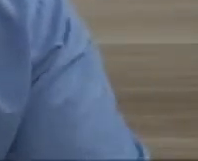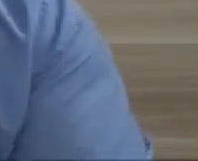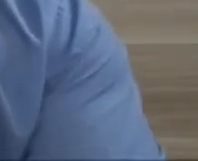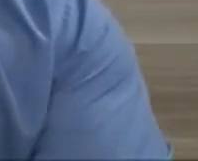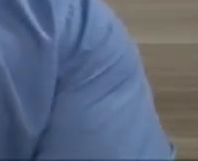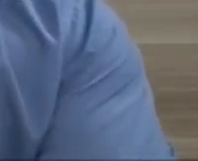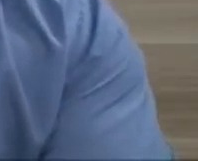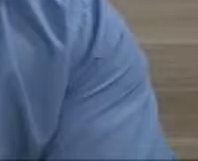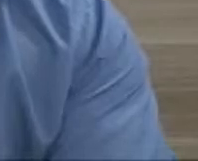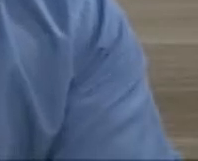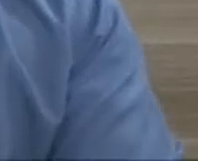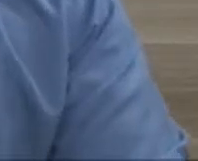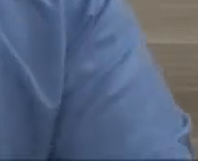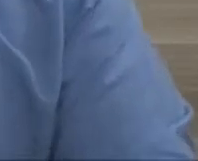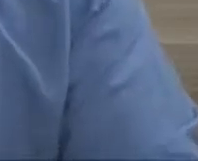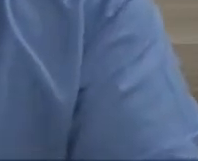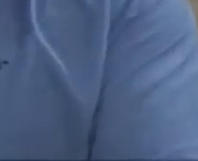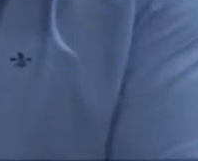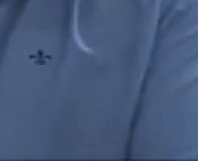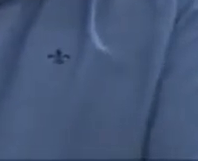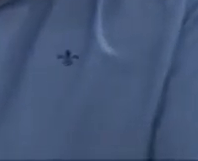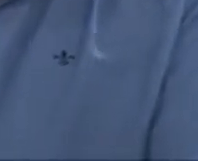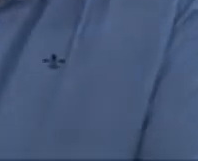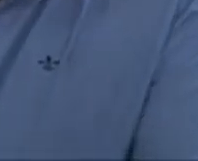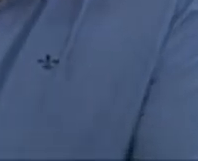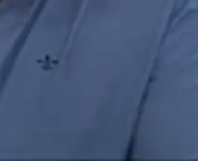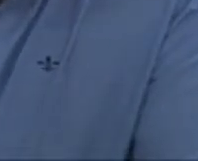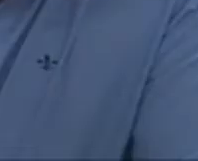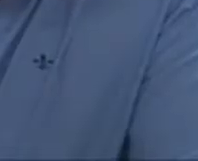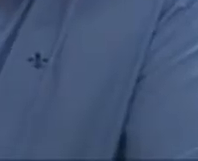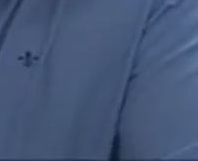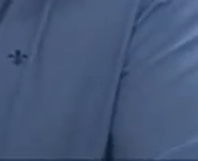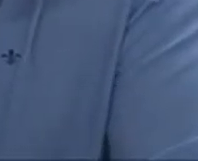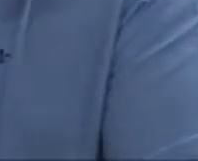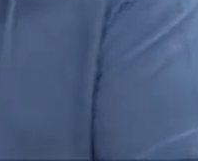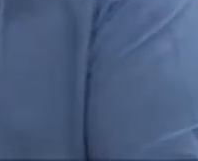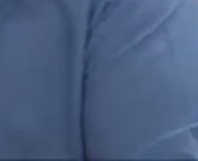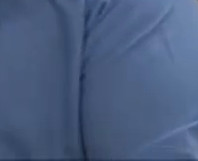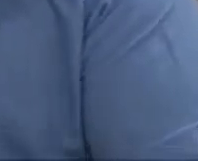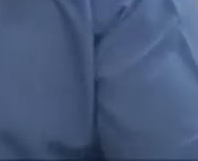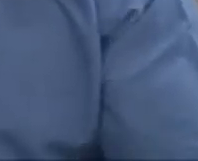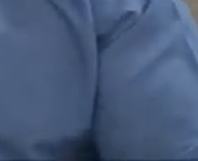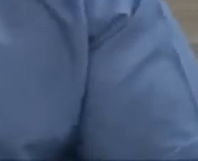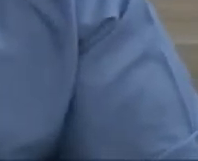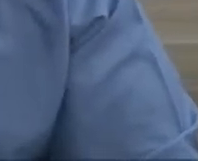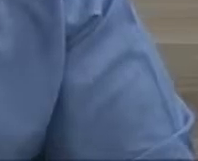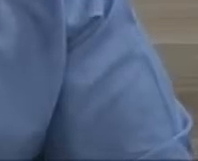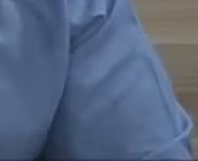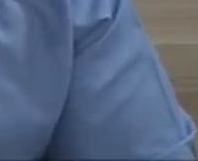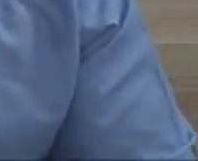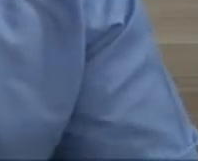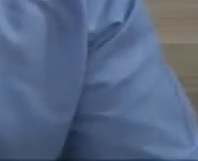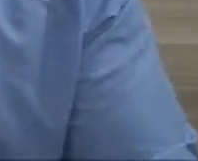assessoria, conversamos com alguns gabinetes a respeito das emendas que eram possíveis estar contemplando no projeto